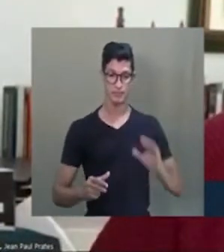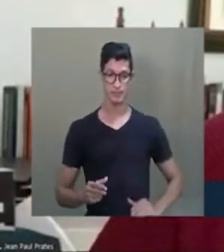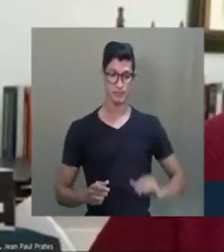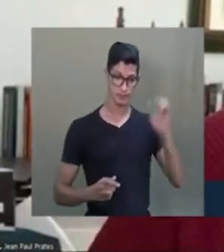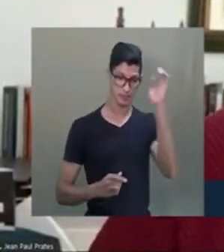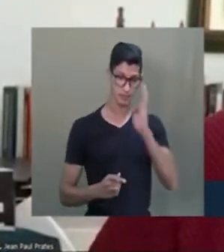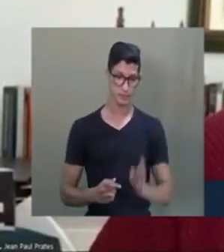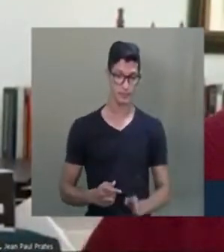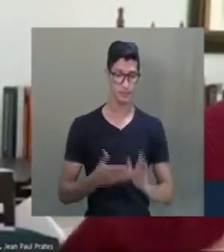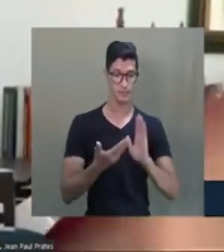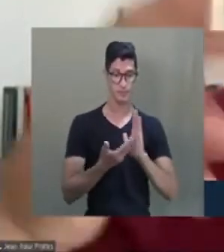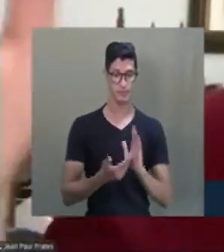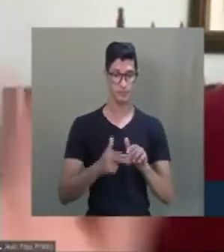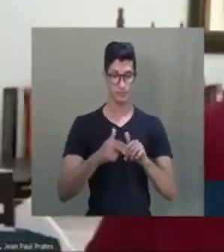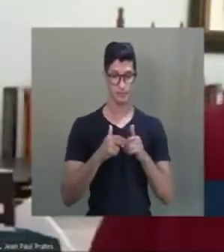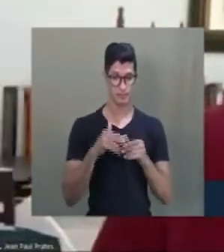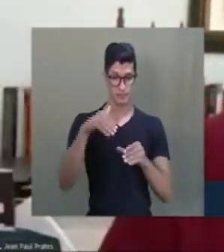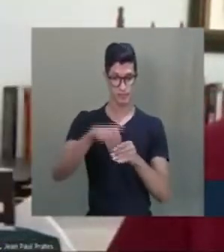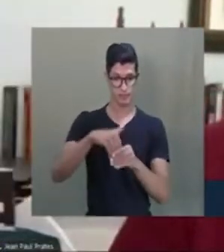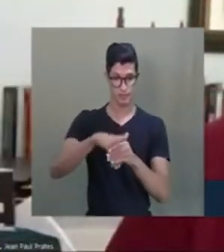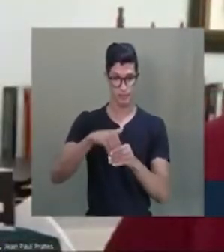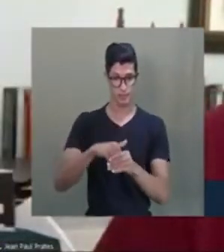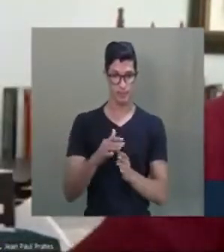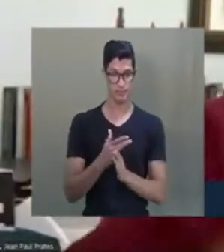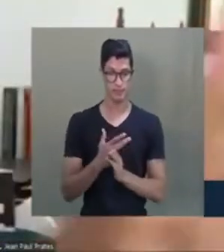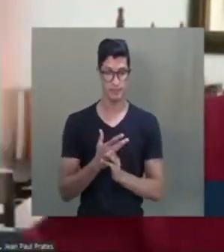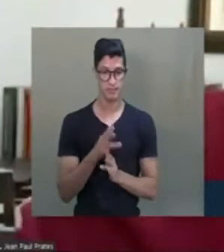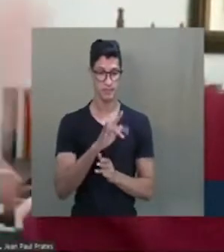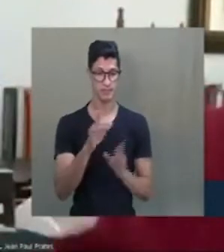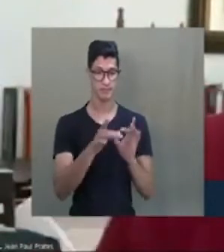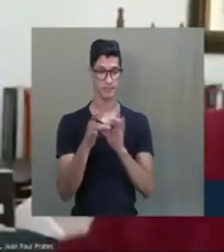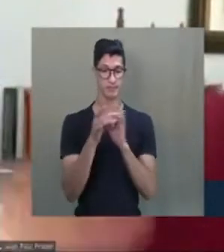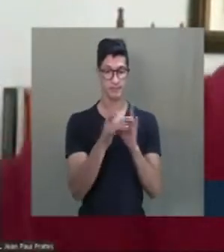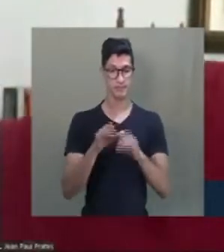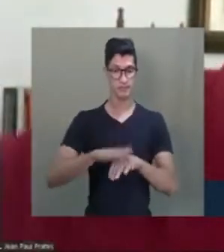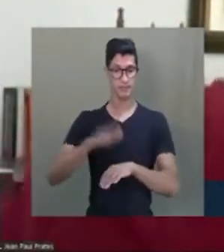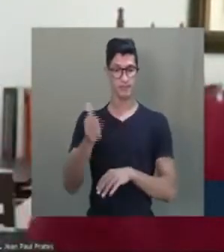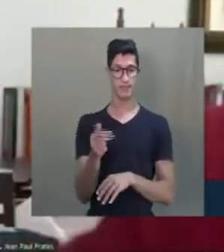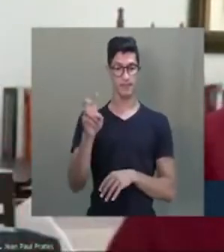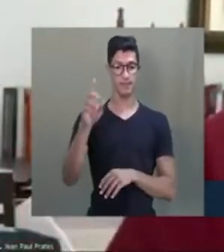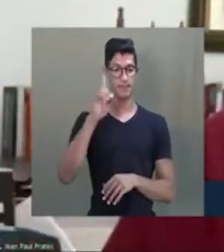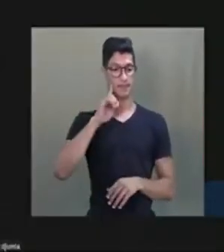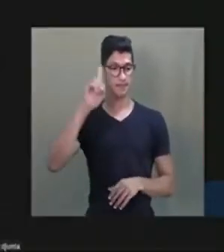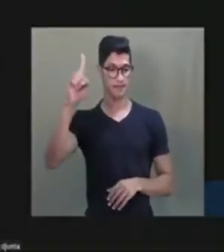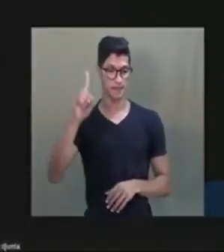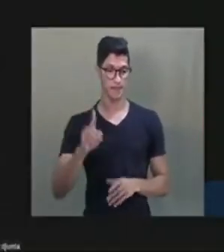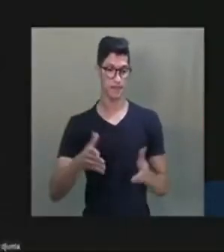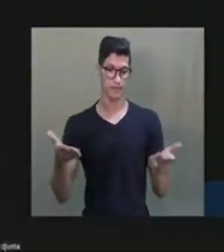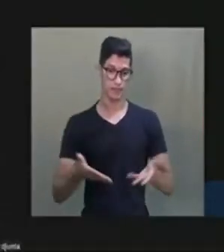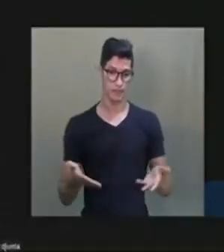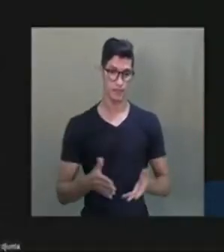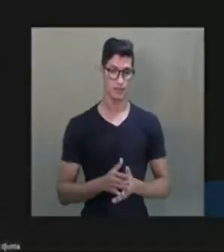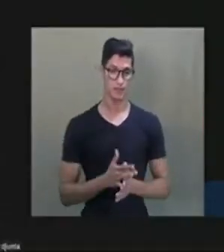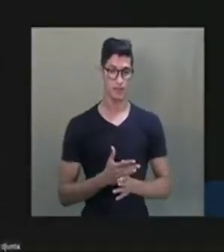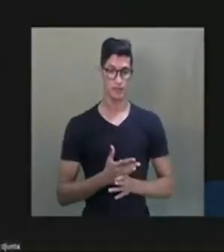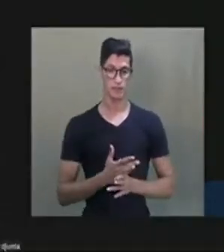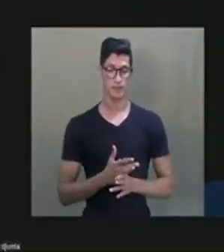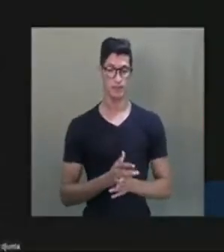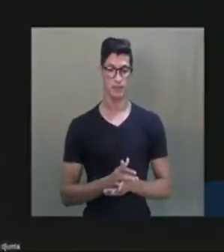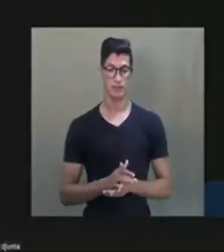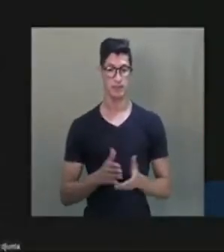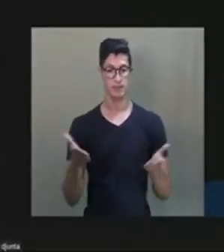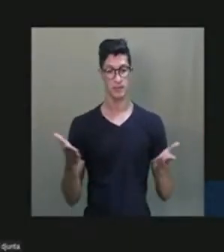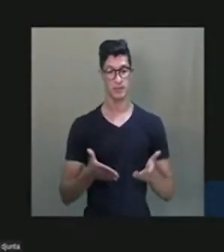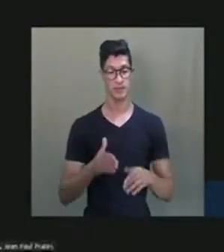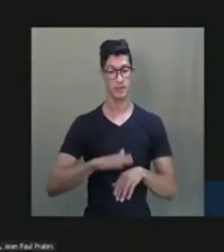brasileiro, que a Câmara, por causa da eleição, não se reunisse mais por 15 dias. Que agora. 15 segundos. Então,